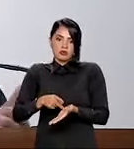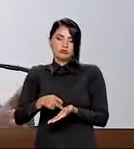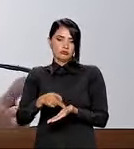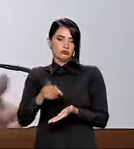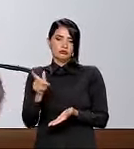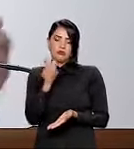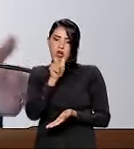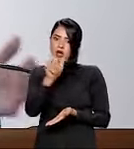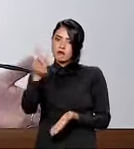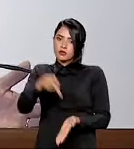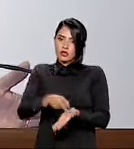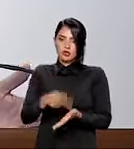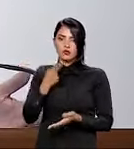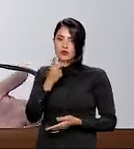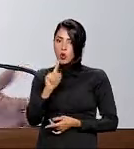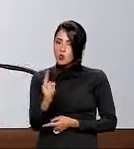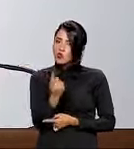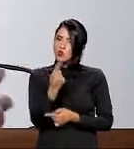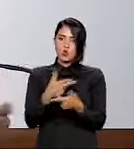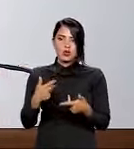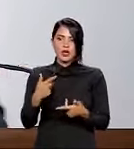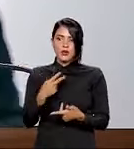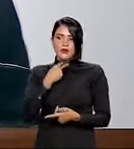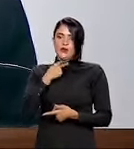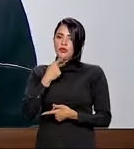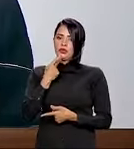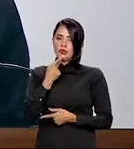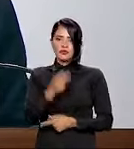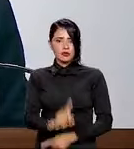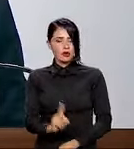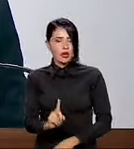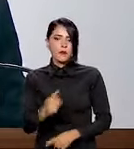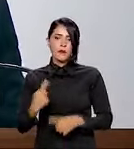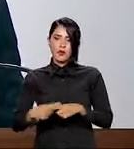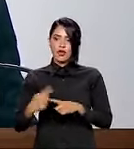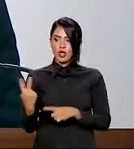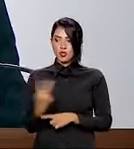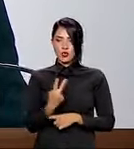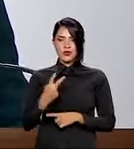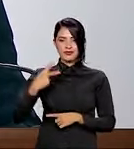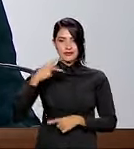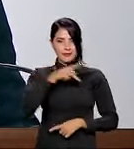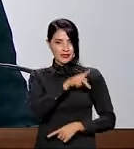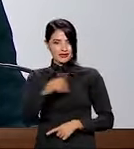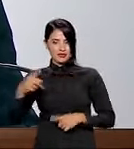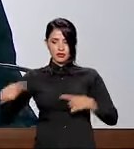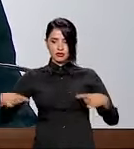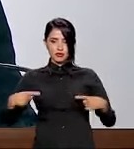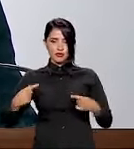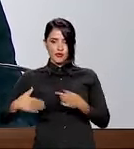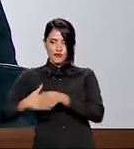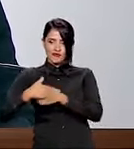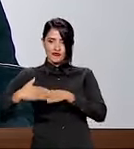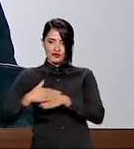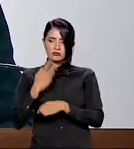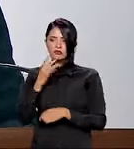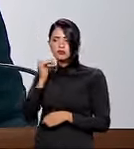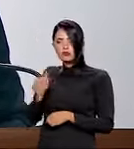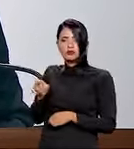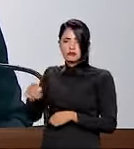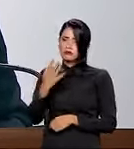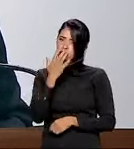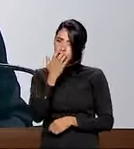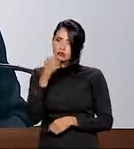vou dizer uma coisa que eu nem deveria dizer, porque é uma conversa entre dois presidentes, mas eu disse para o Maduro, olha,